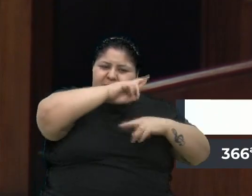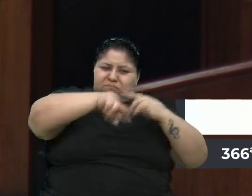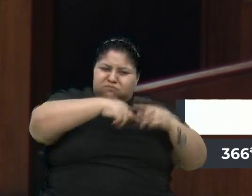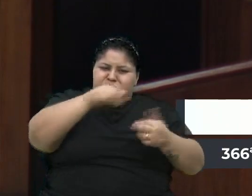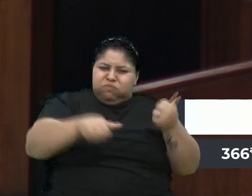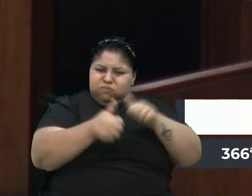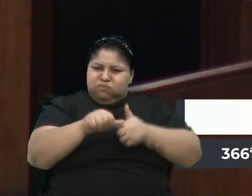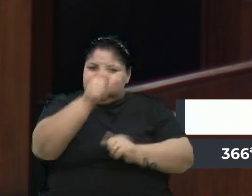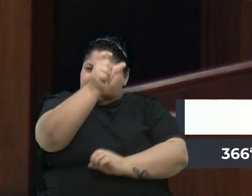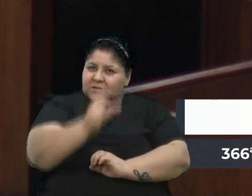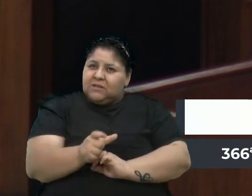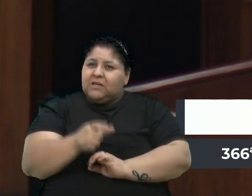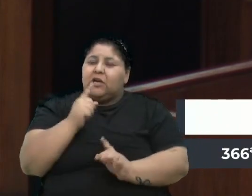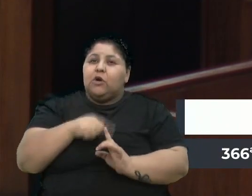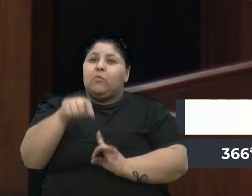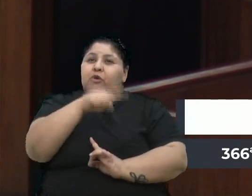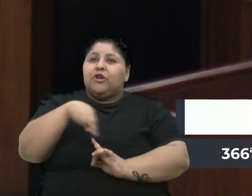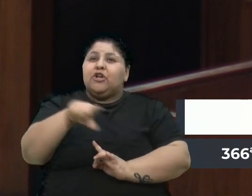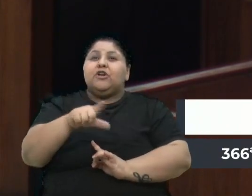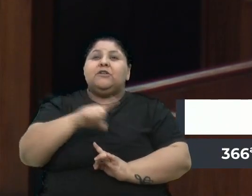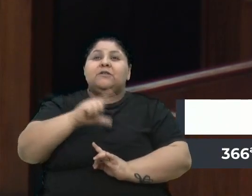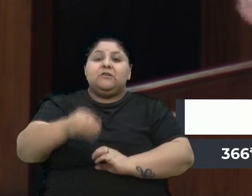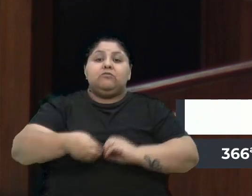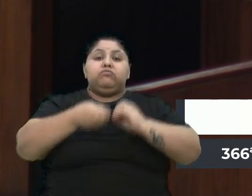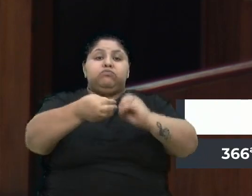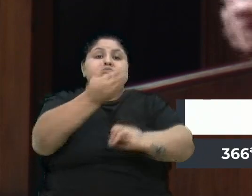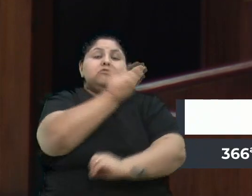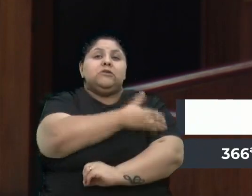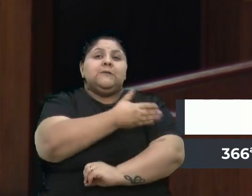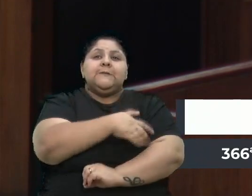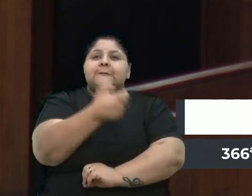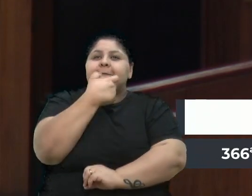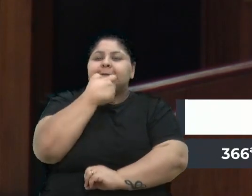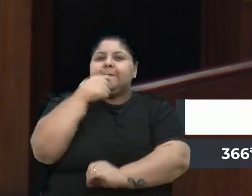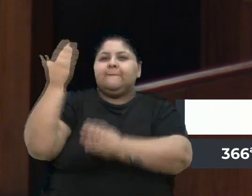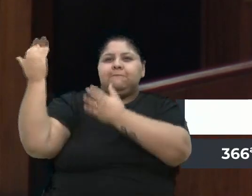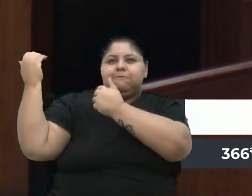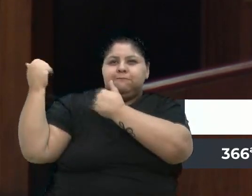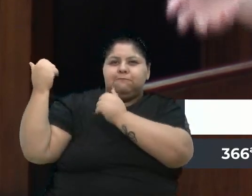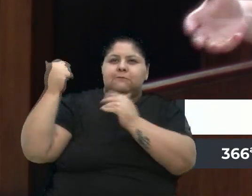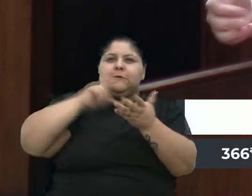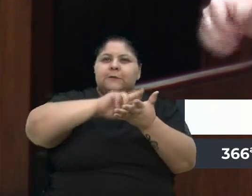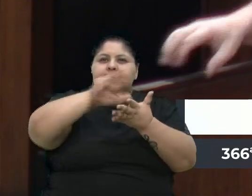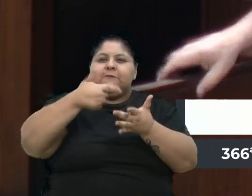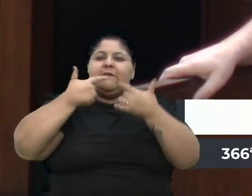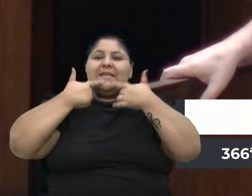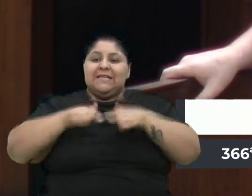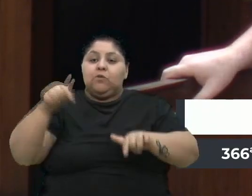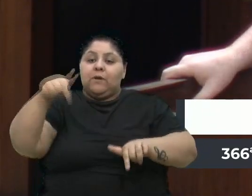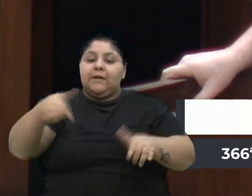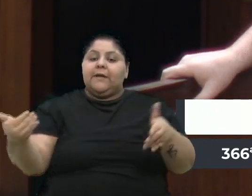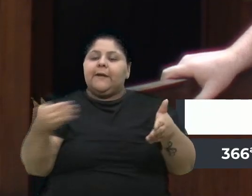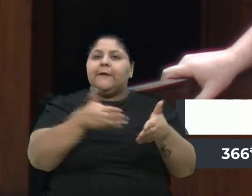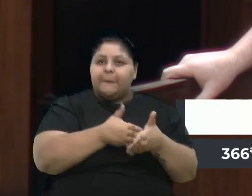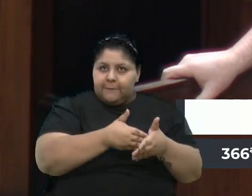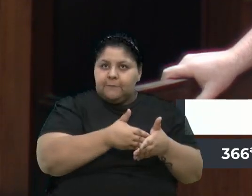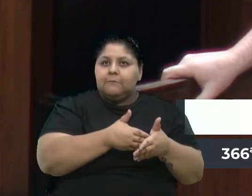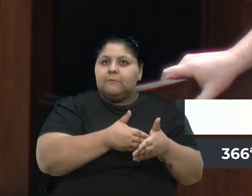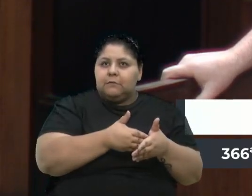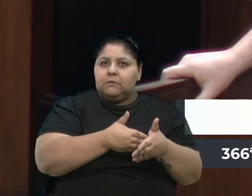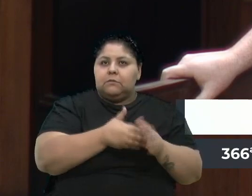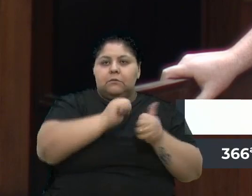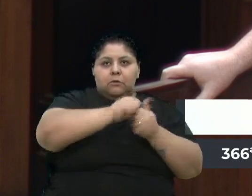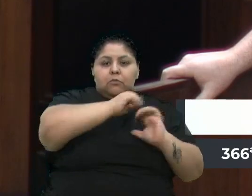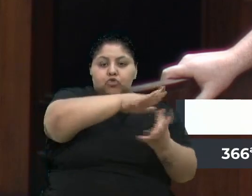pessoas, porque nós vamos ter que oferecer treinamento de inglês, de espanhol, de várias línguas que virão para a Copa do Mundo, e tudo